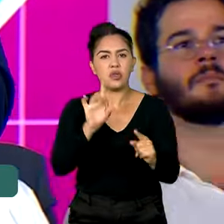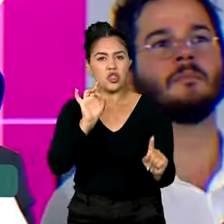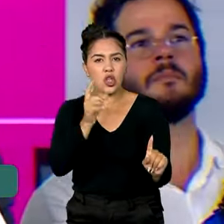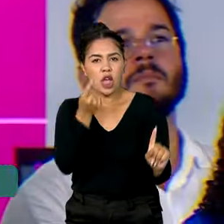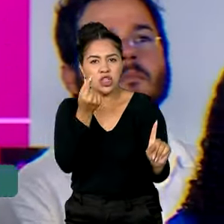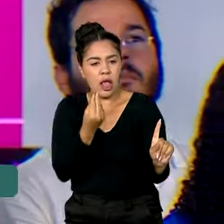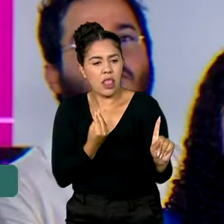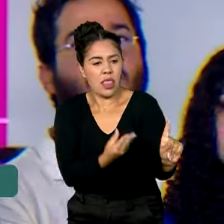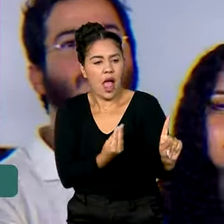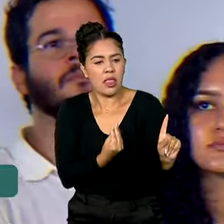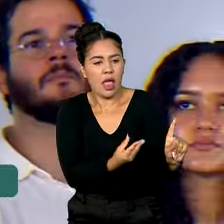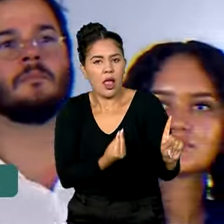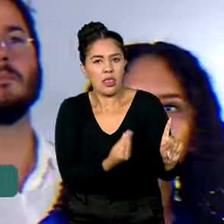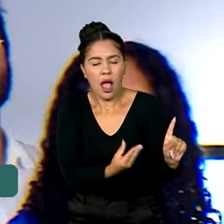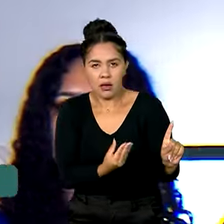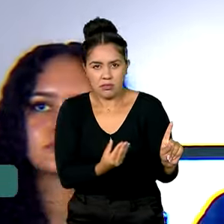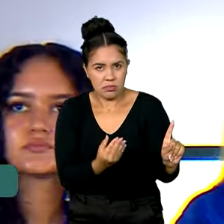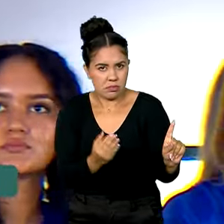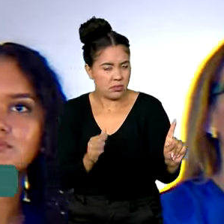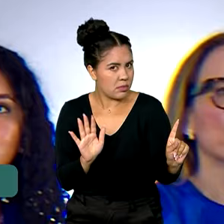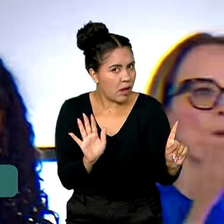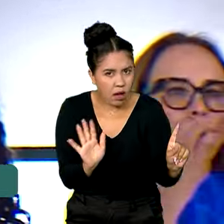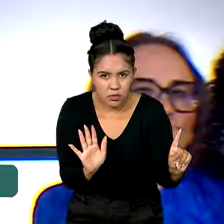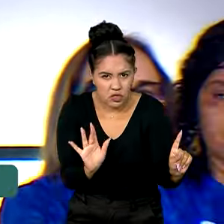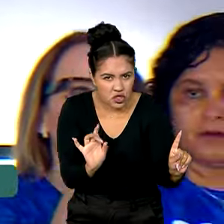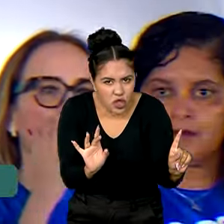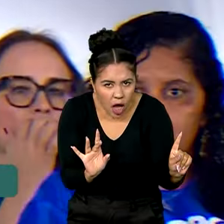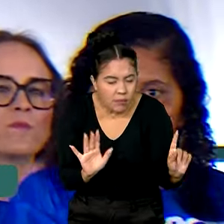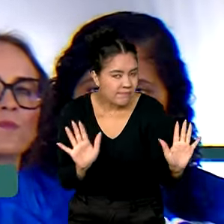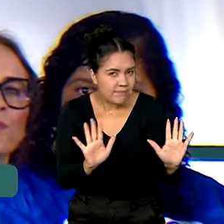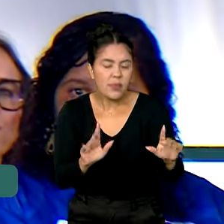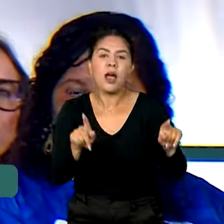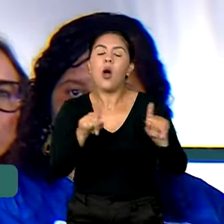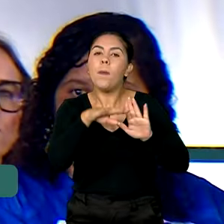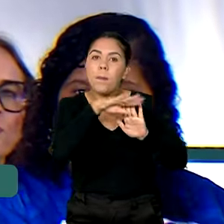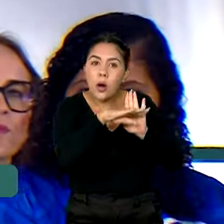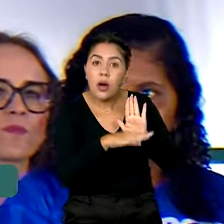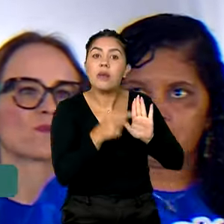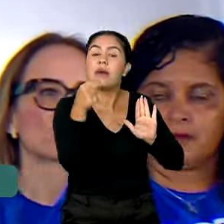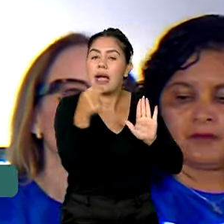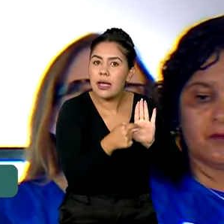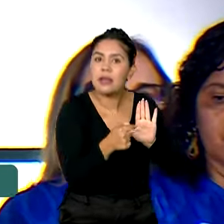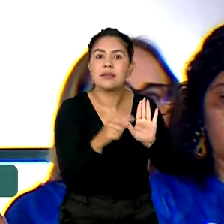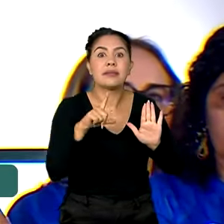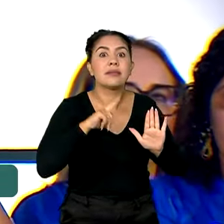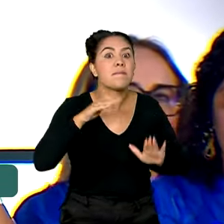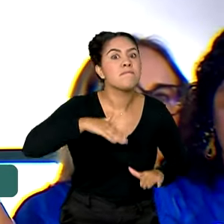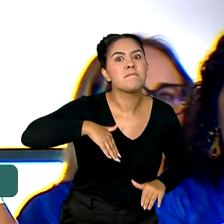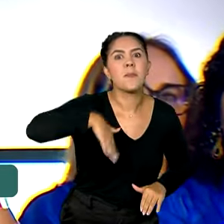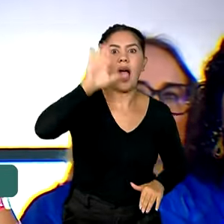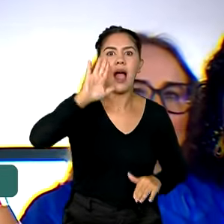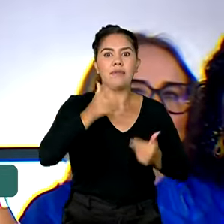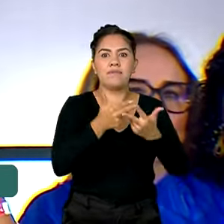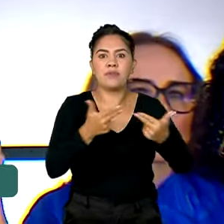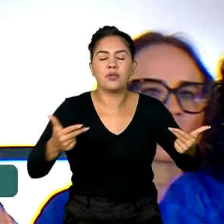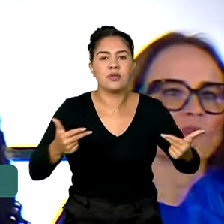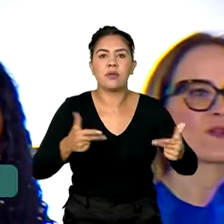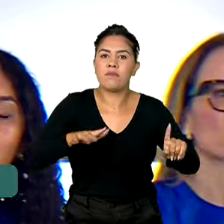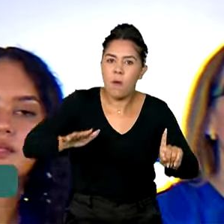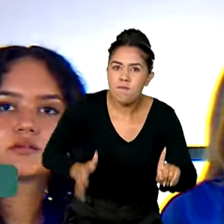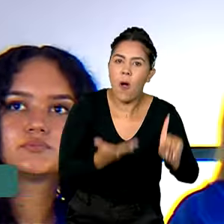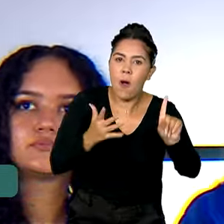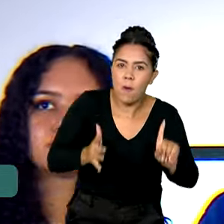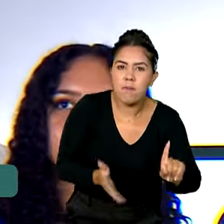dinheiro para os estudantes estudar. Esse programa é mais do que isso. Esse